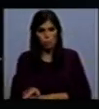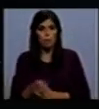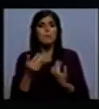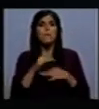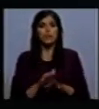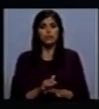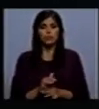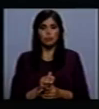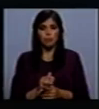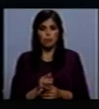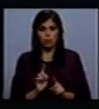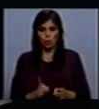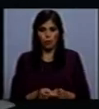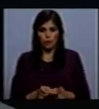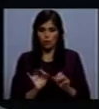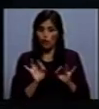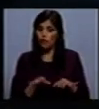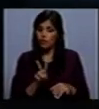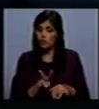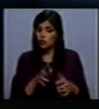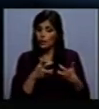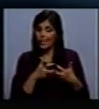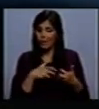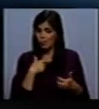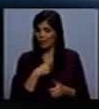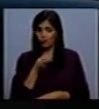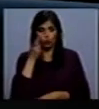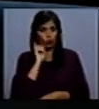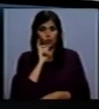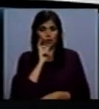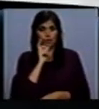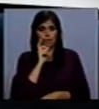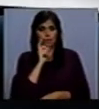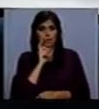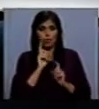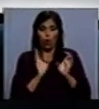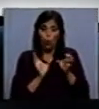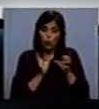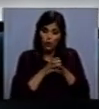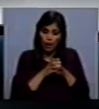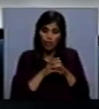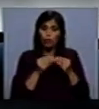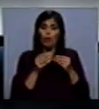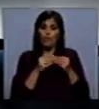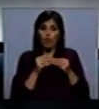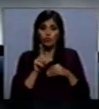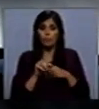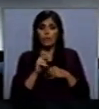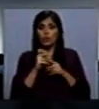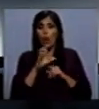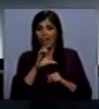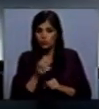que não começa no final da segunda guerra mundial com é é a unidade do carvão e do aço embora também falo isso mas mostramos que